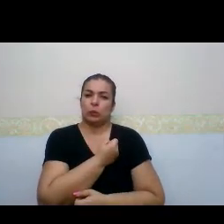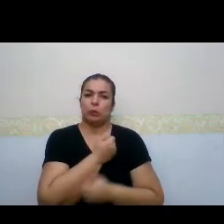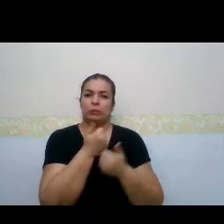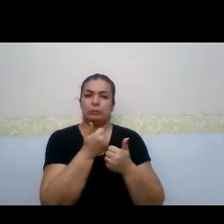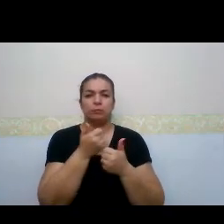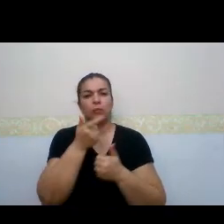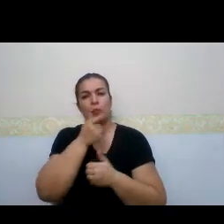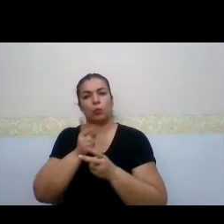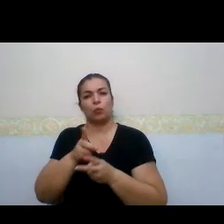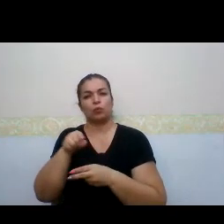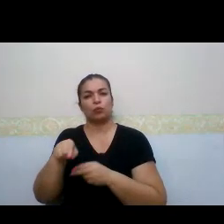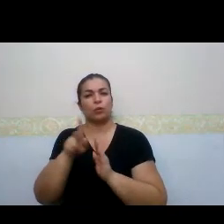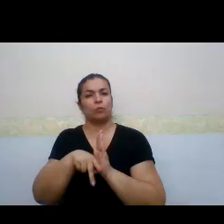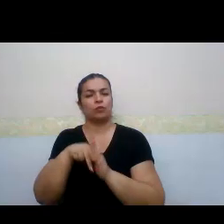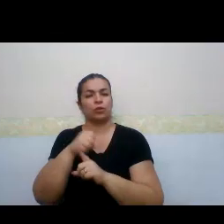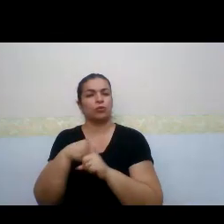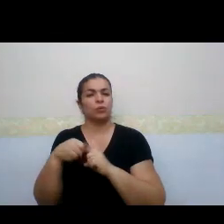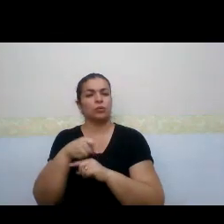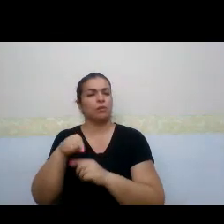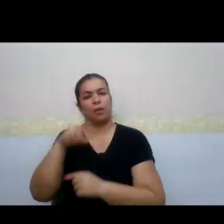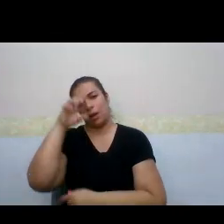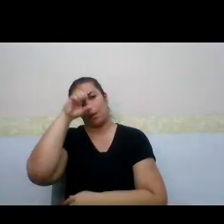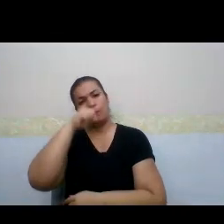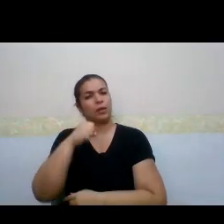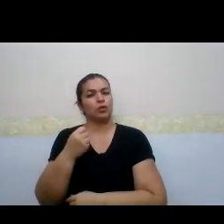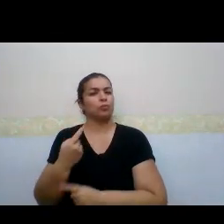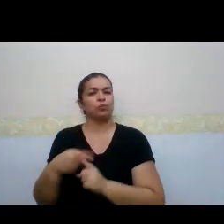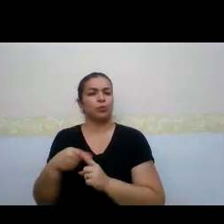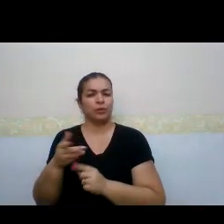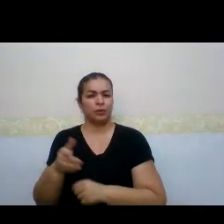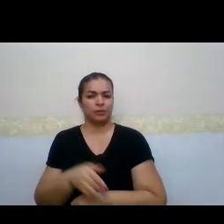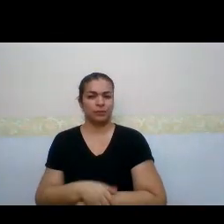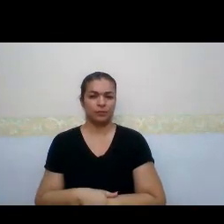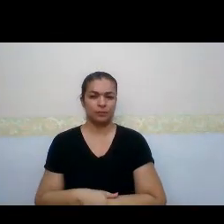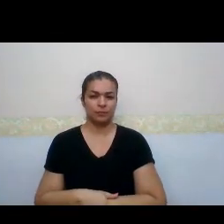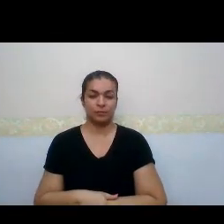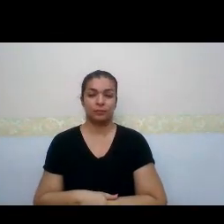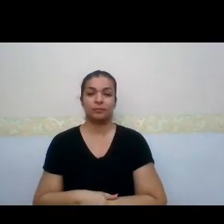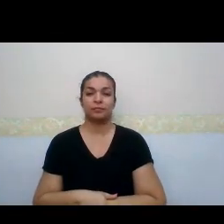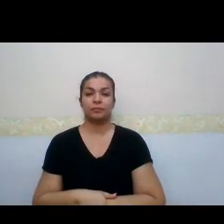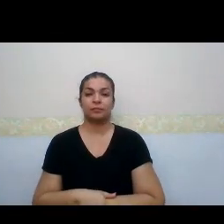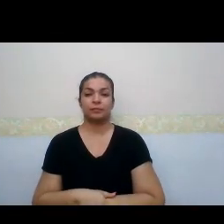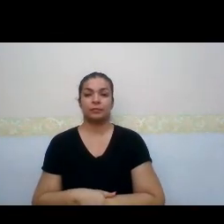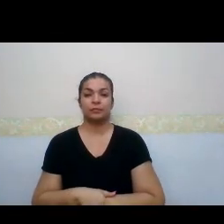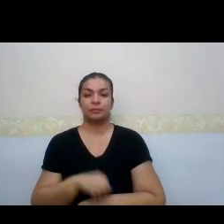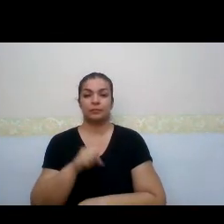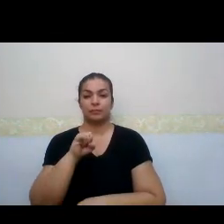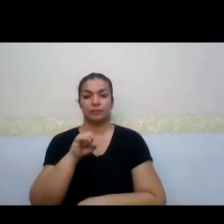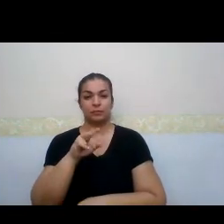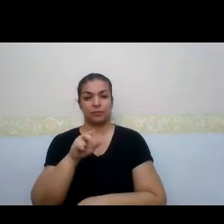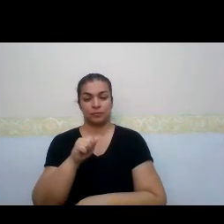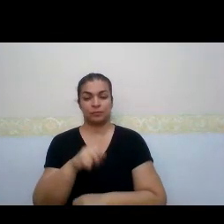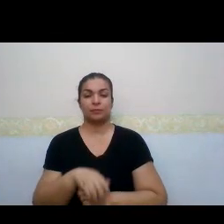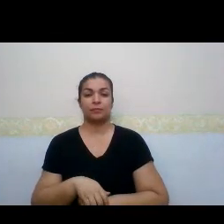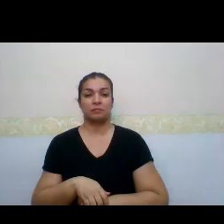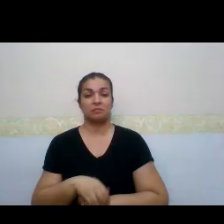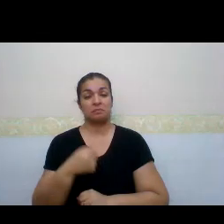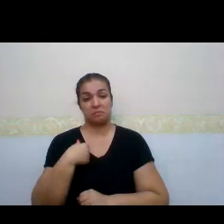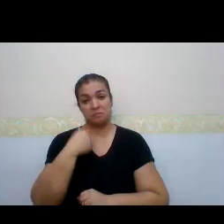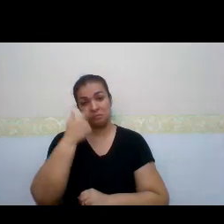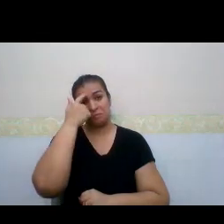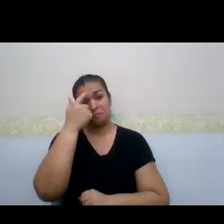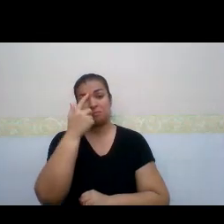Professora, eu vejo da seguinte forma: é uma forma, na